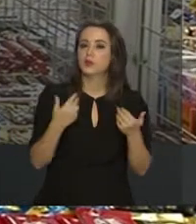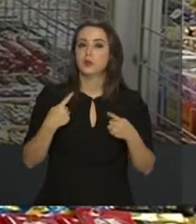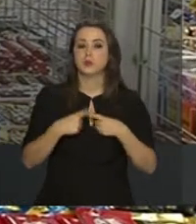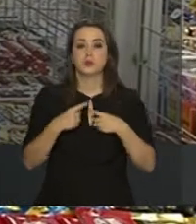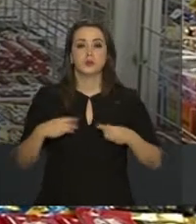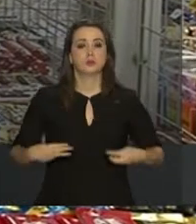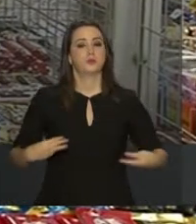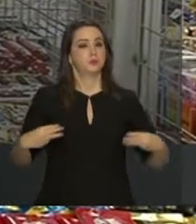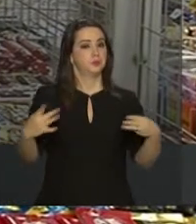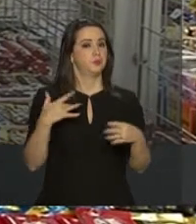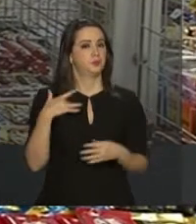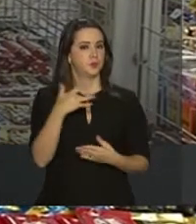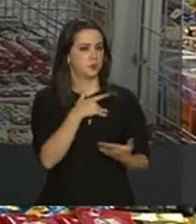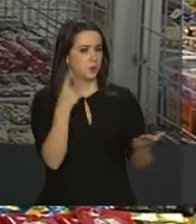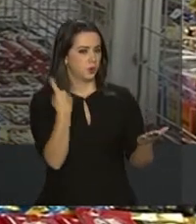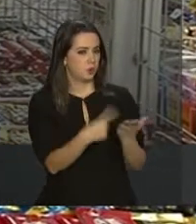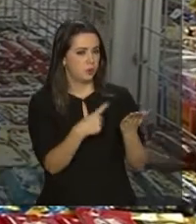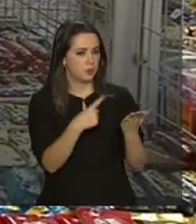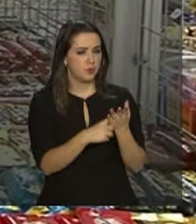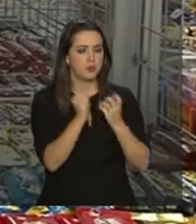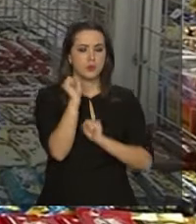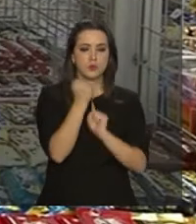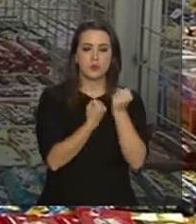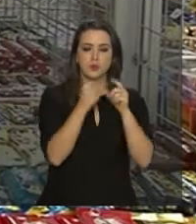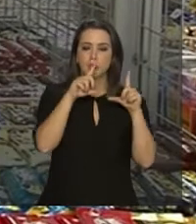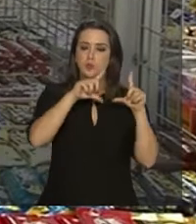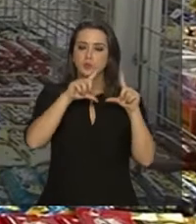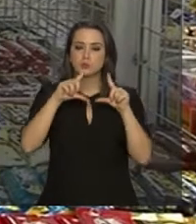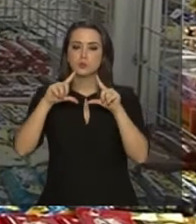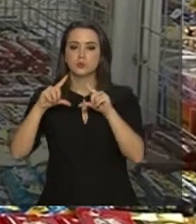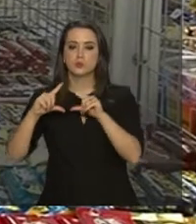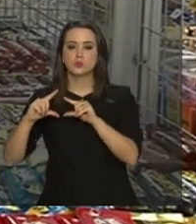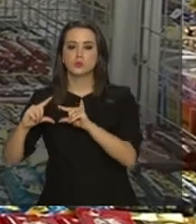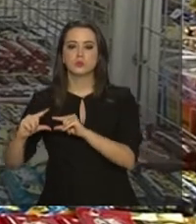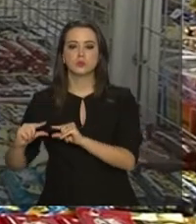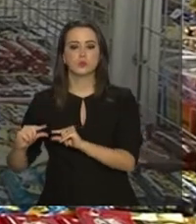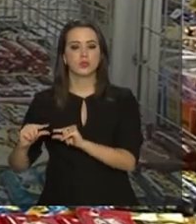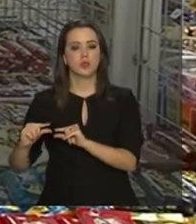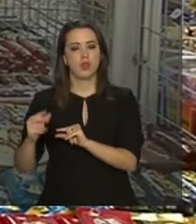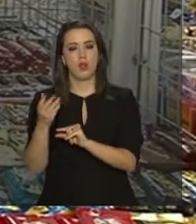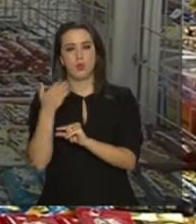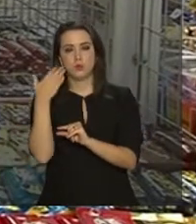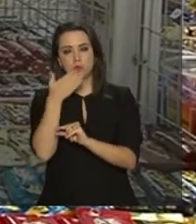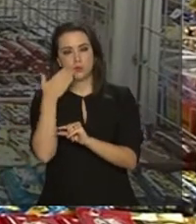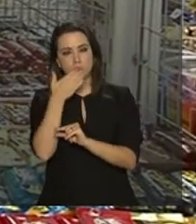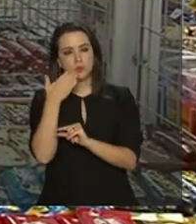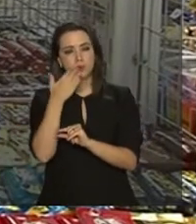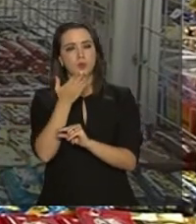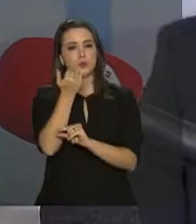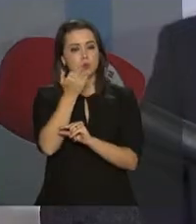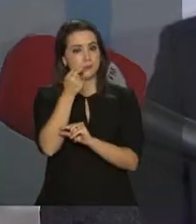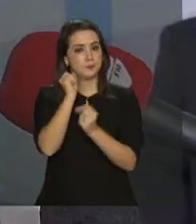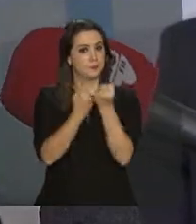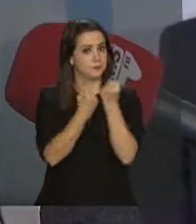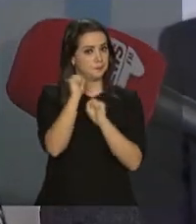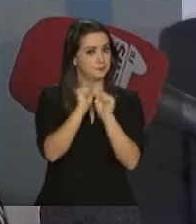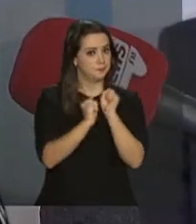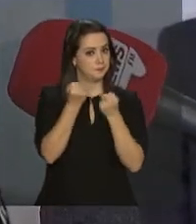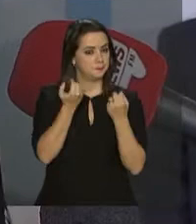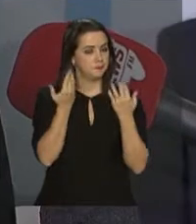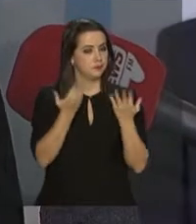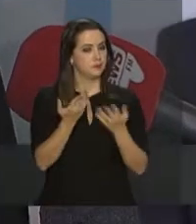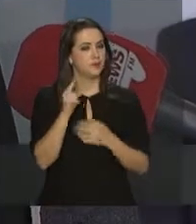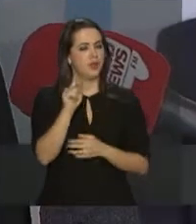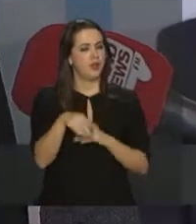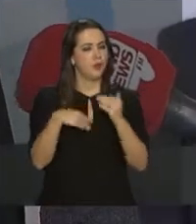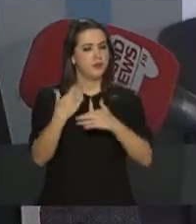assinou um acordo com a indústria para reduzir o nível de açúcar nos alimentos processados é um avanço significativo